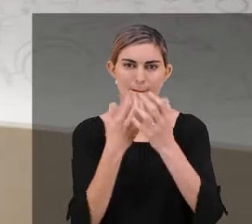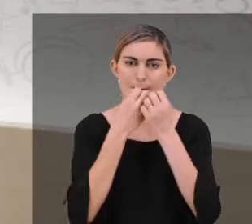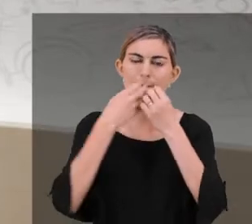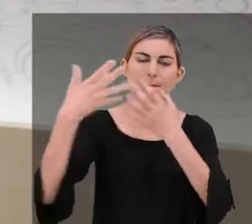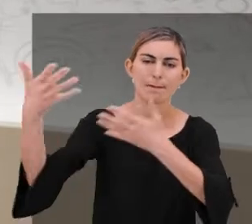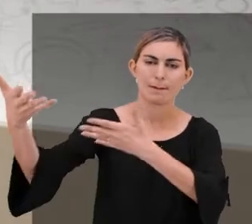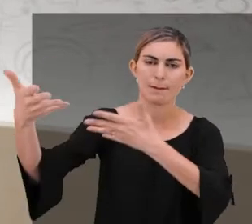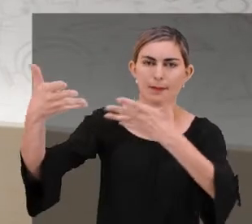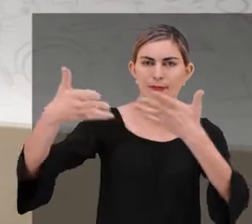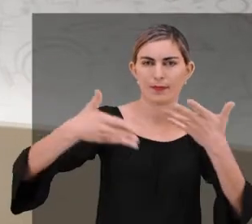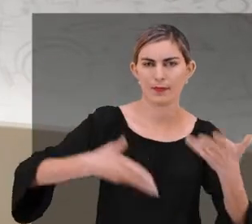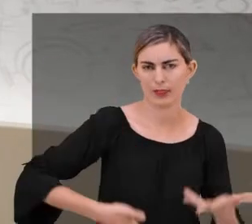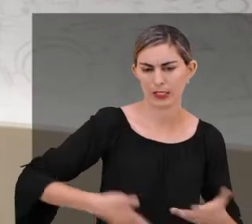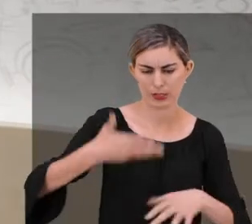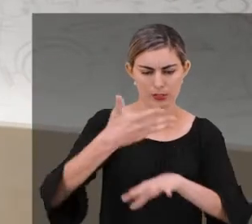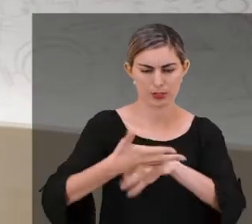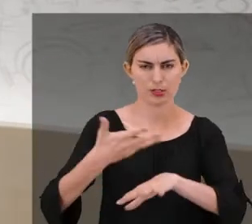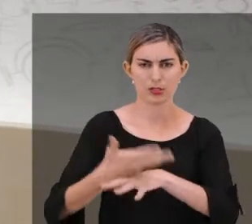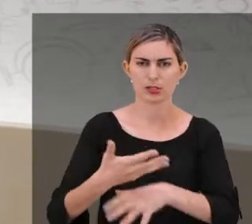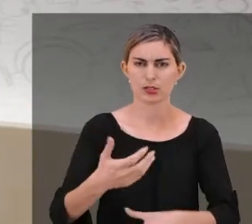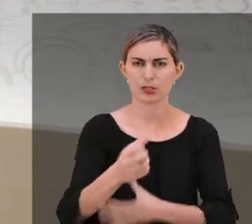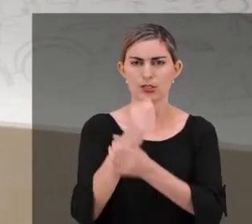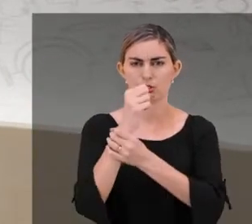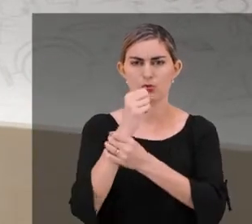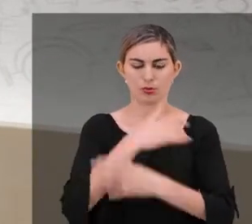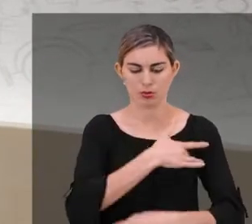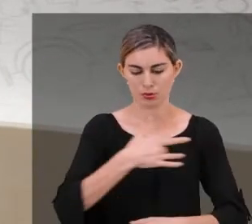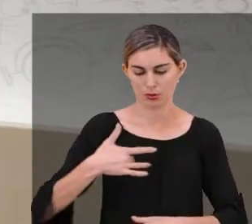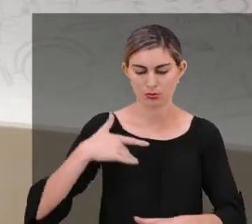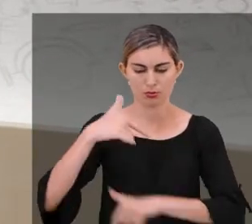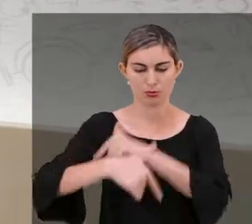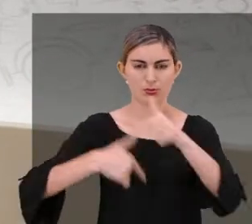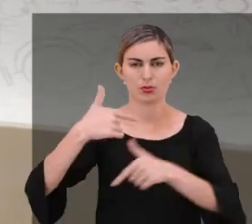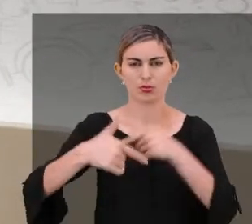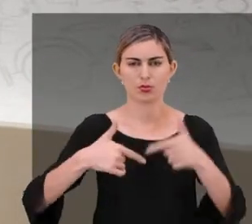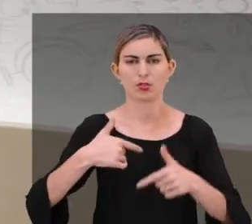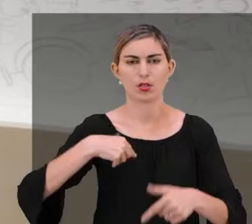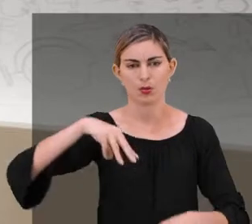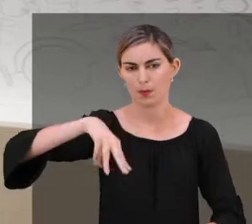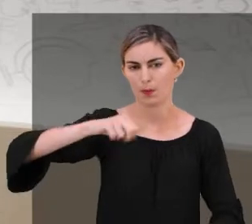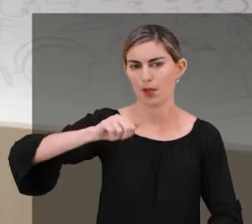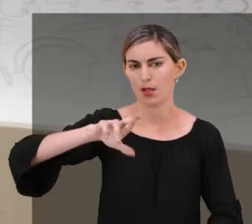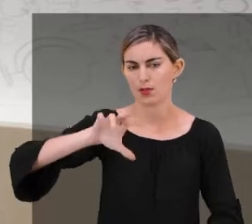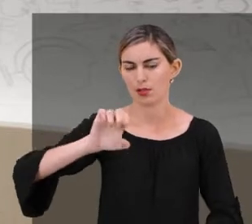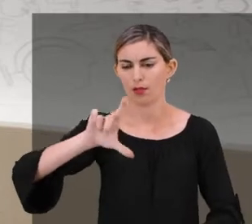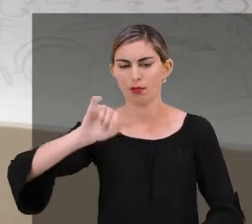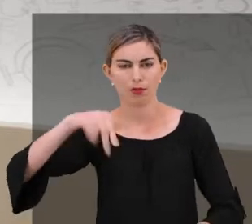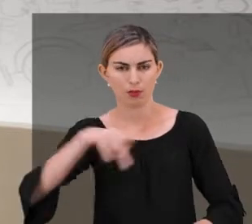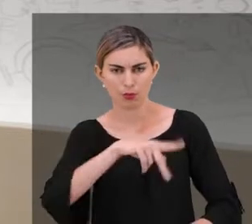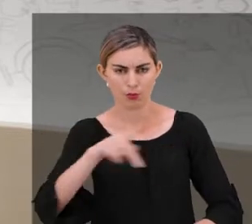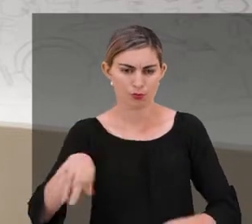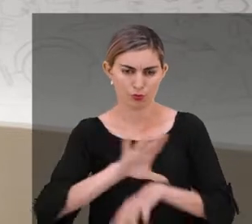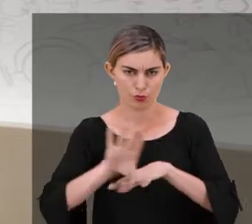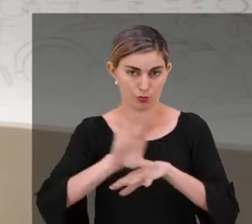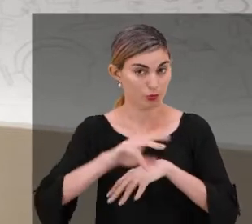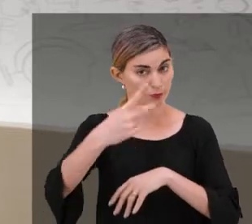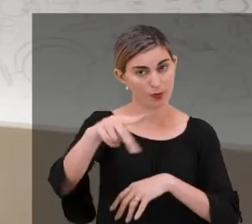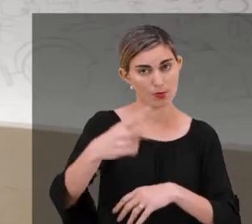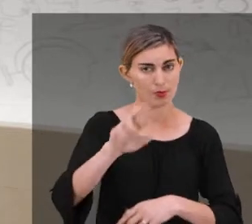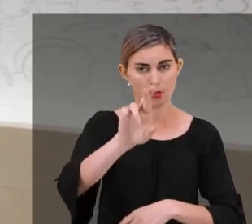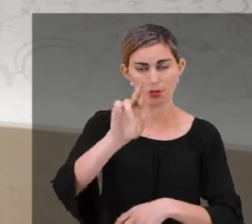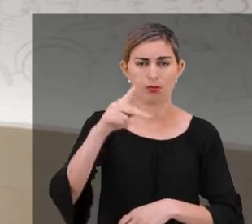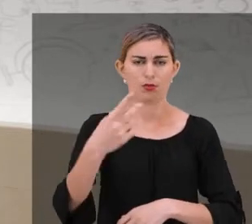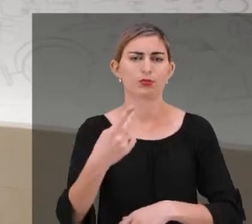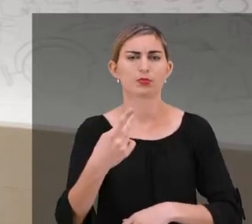Olá, estudantes, sejam muito bem-vindos à disciplina de Segurança e Saúde do Trabalho. Me chamo Marcelina, sou professora do curso